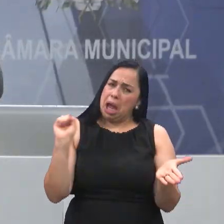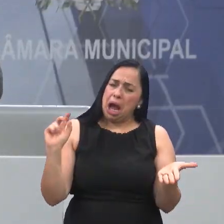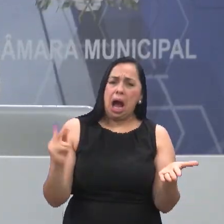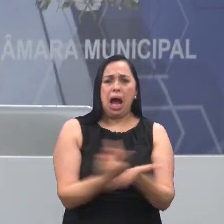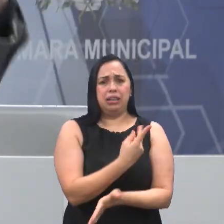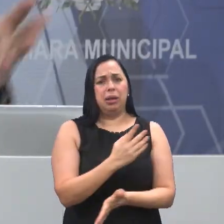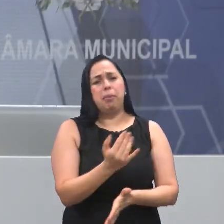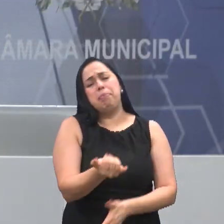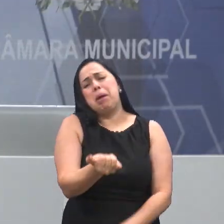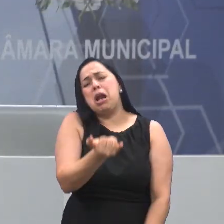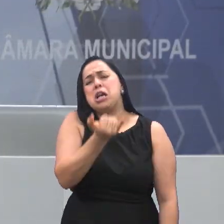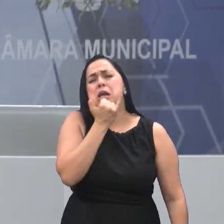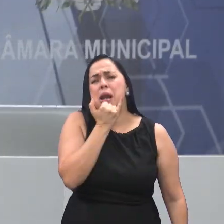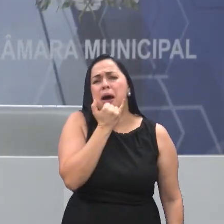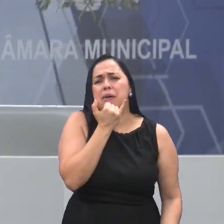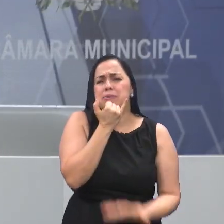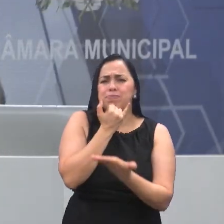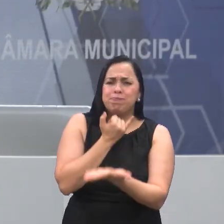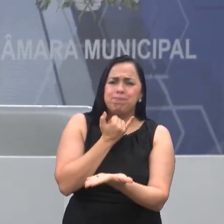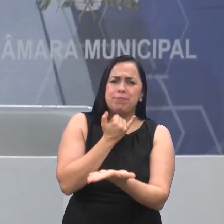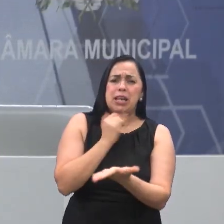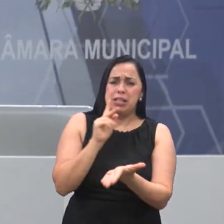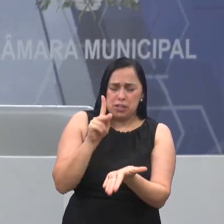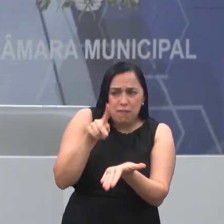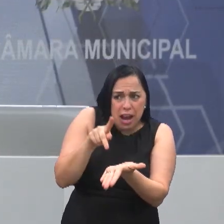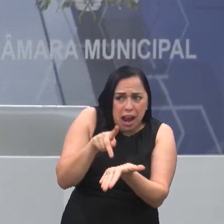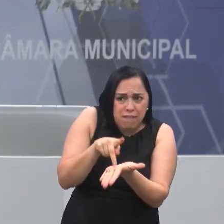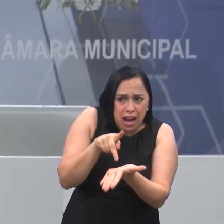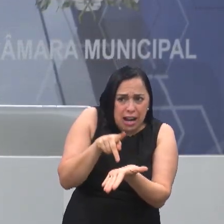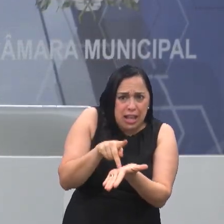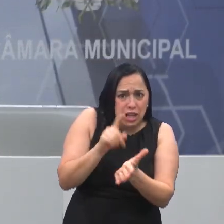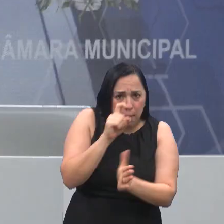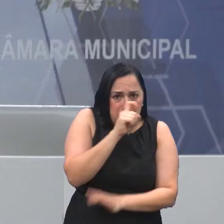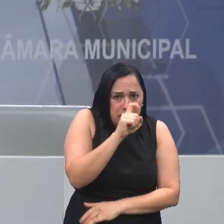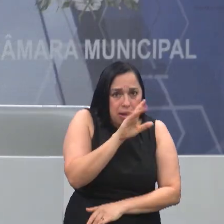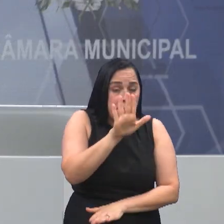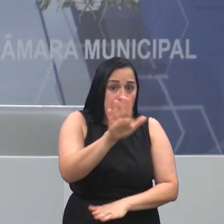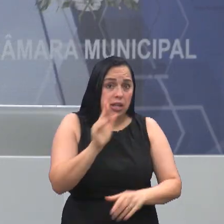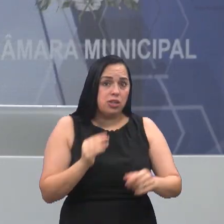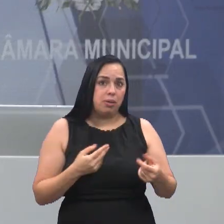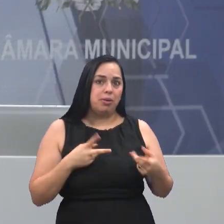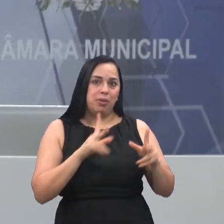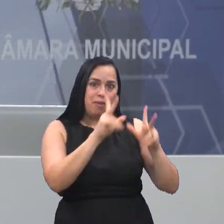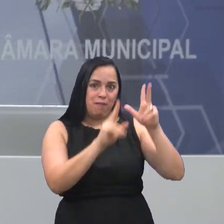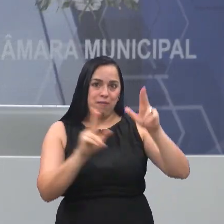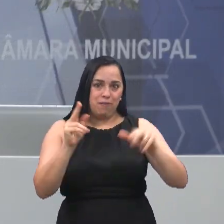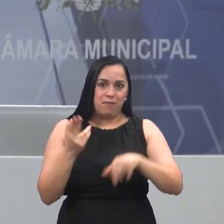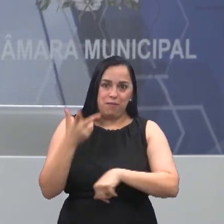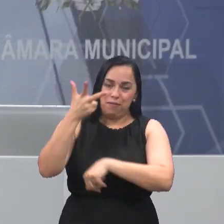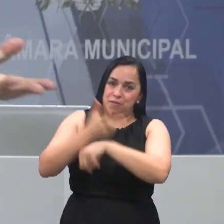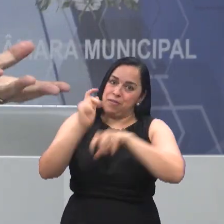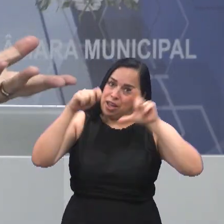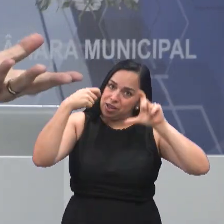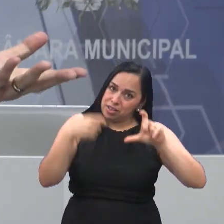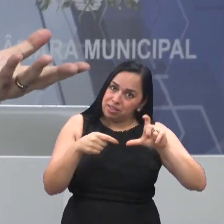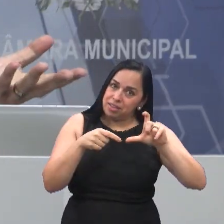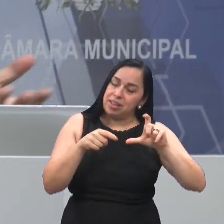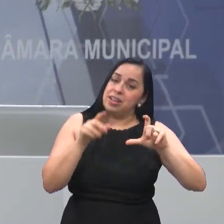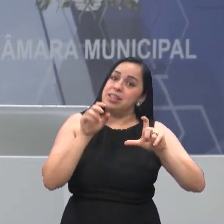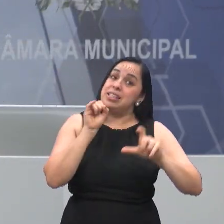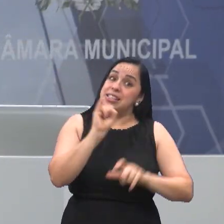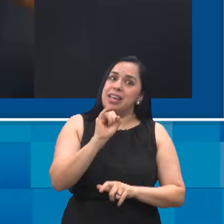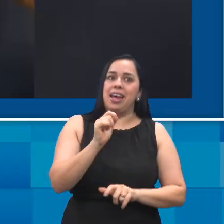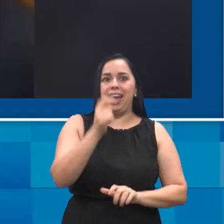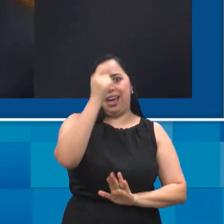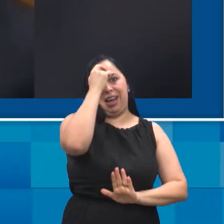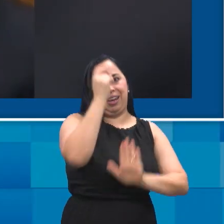retiro. Peço perdão ao vereador se realmente são mentiras. Mas coloca o vídeo então para mim, e aí eu vou querer saber se isso é inteligência artificial ou não,